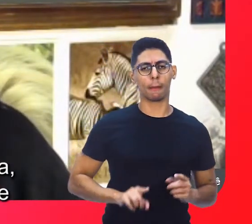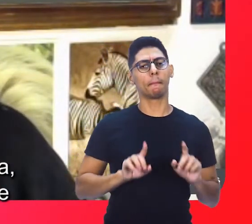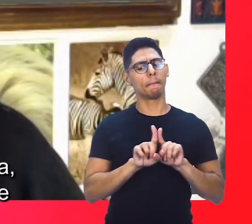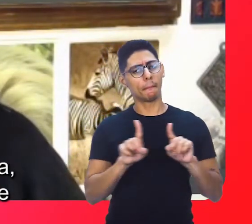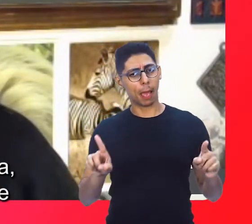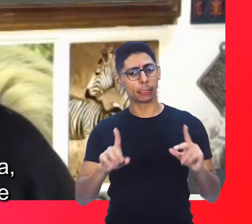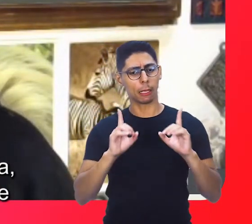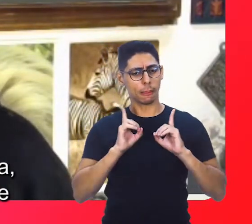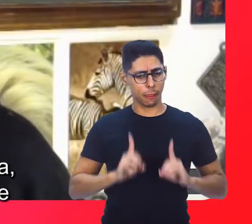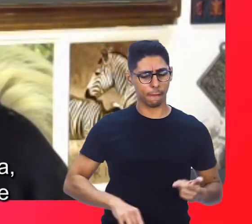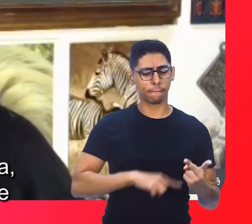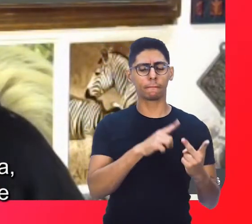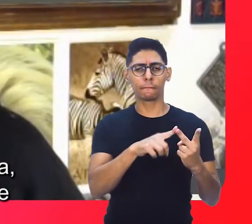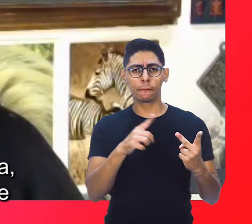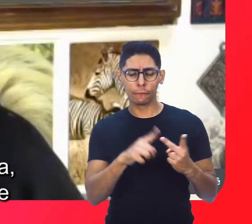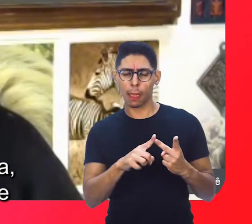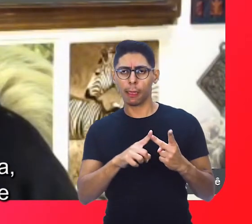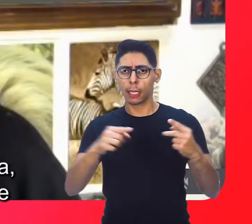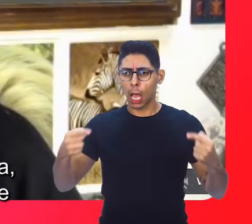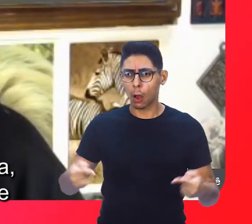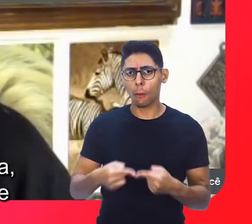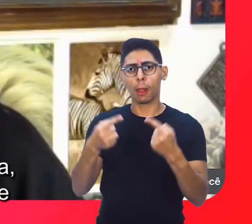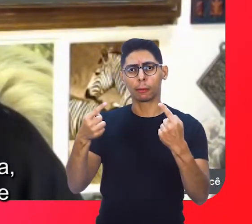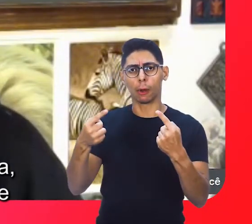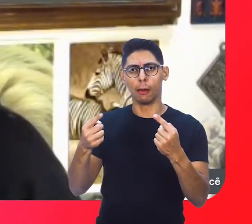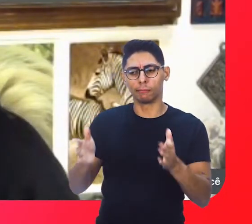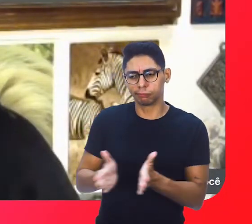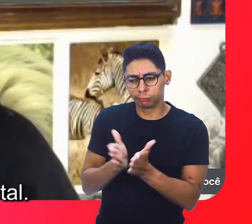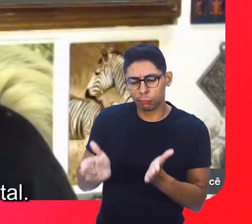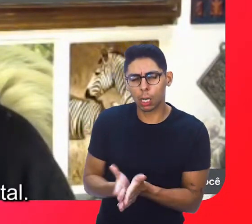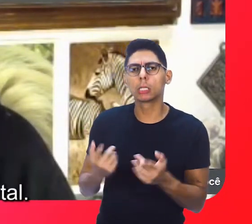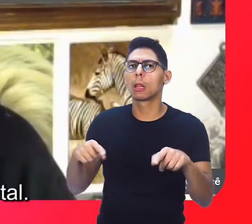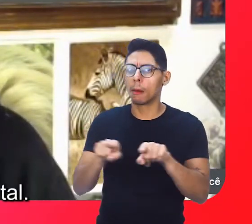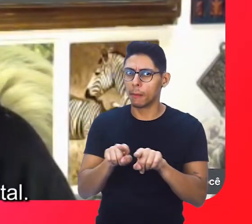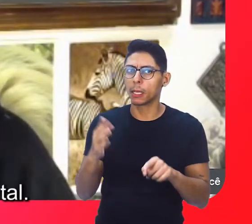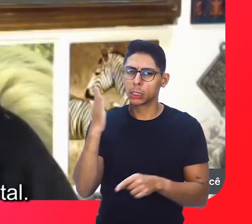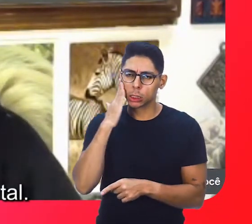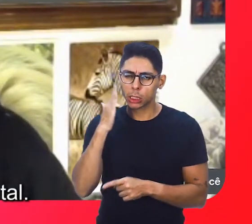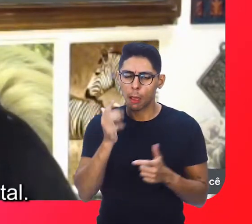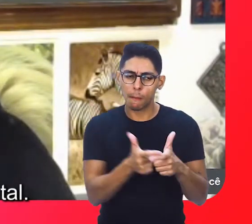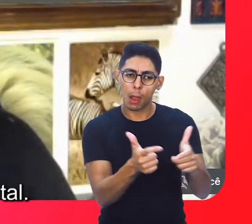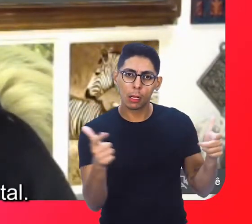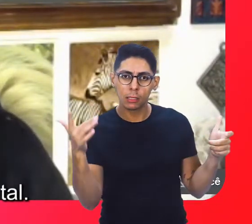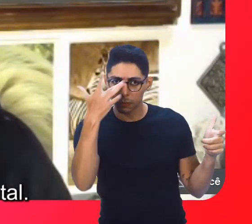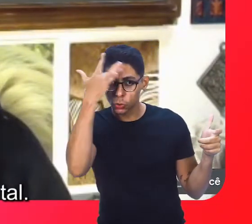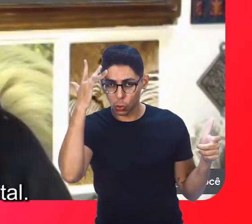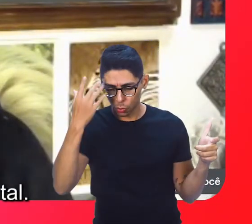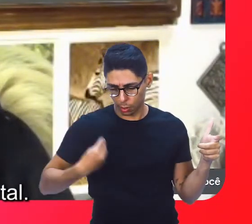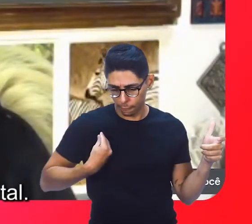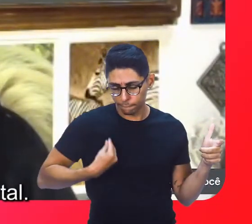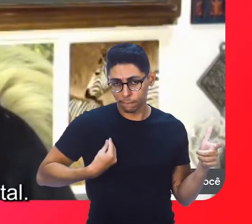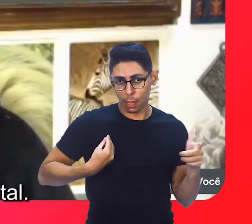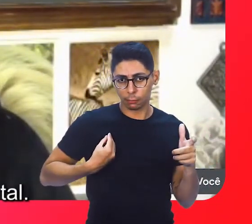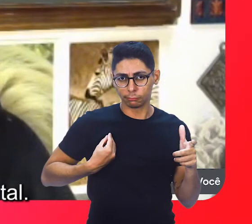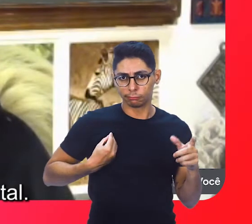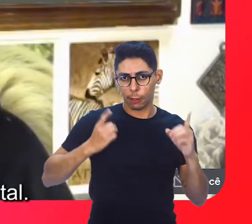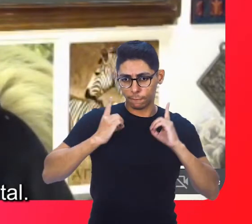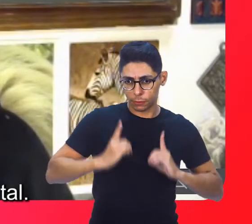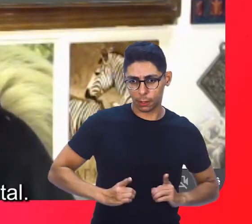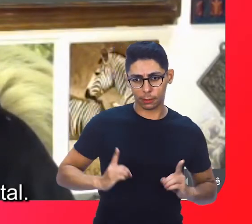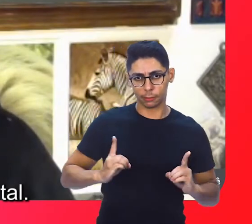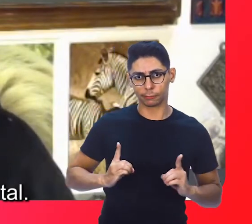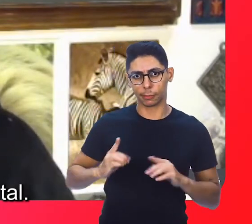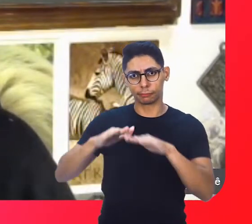ao vínculo da deficiência com a pobreza, porque a gente sabe que a maior parte das pessoas com deficiência vive na pobreza, segundo a